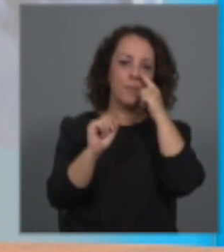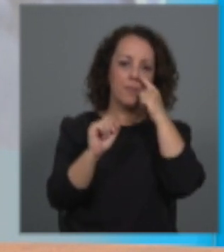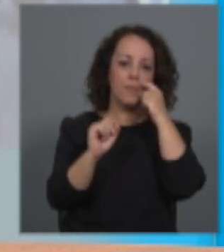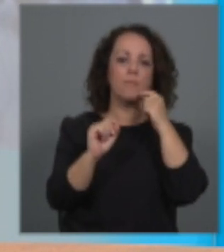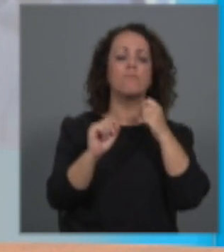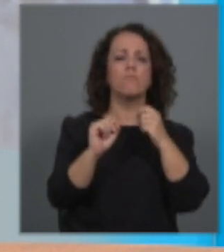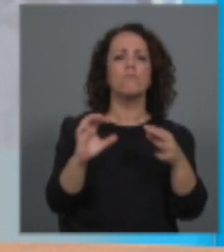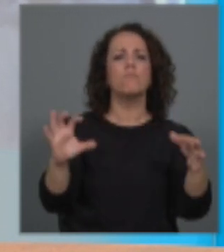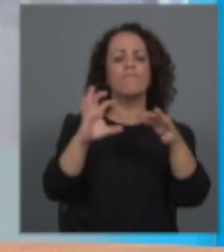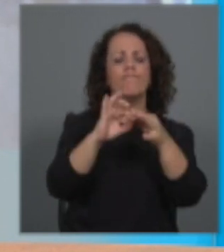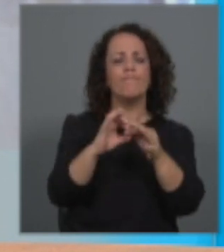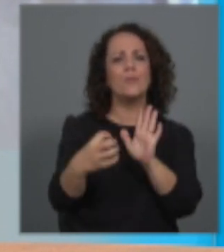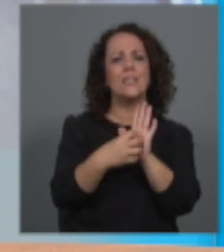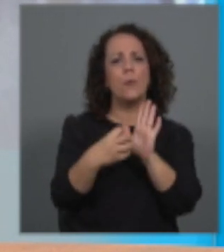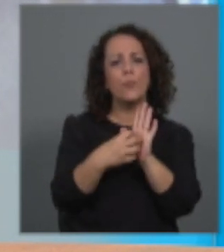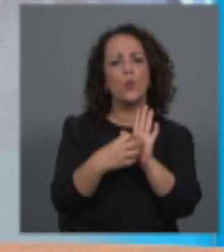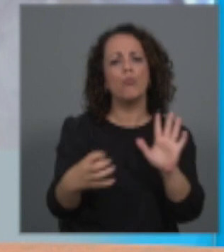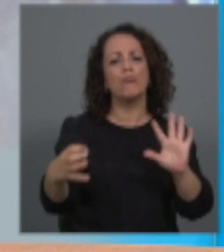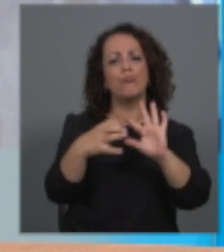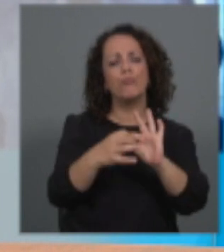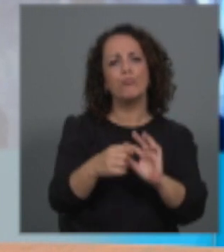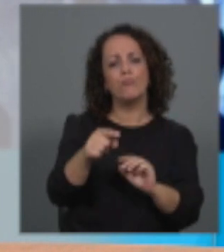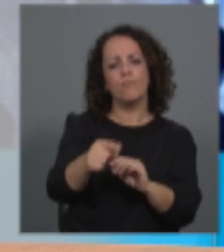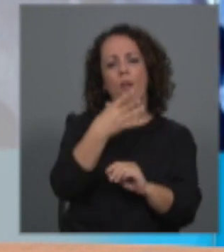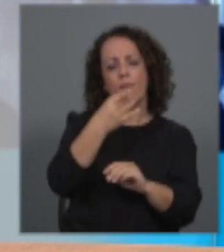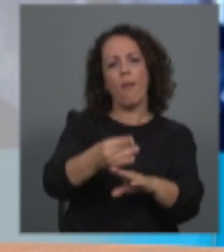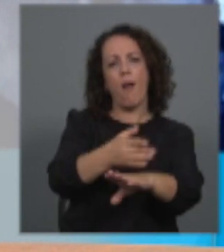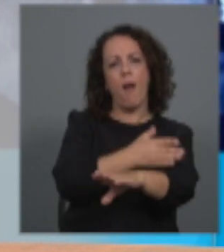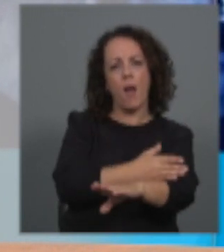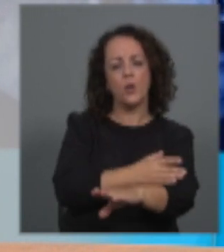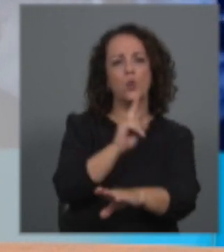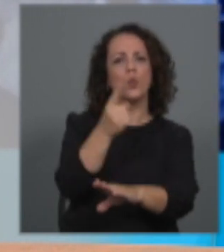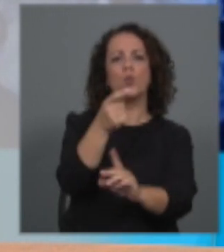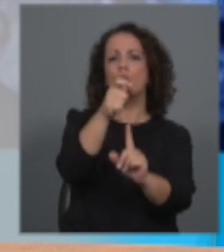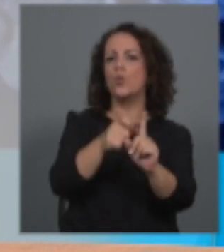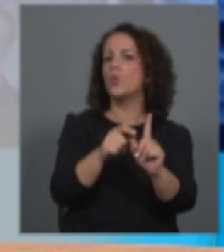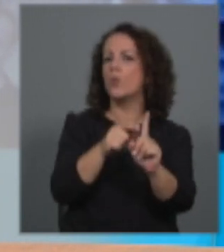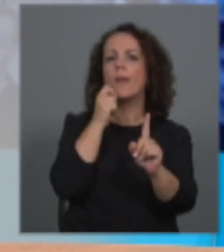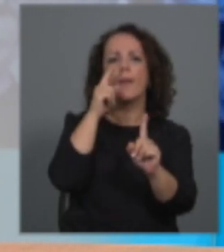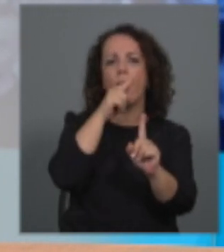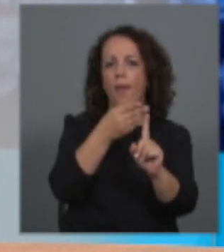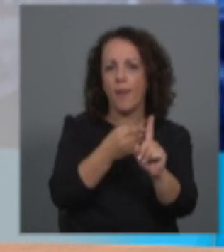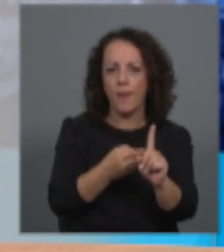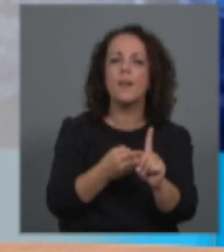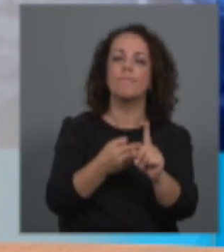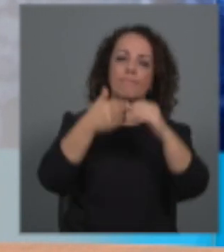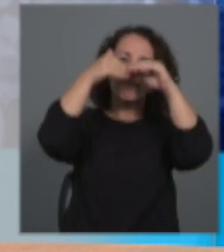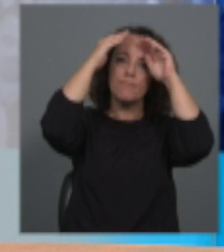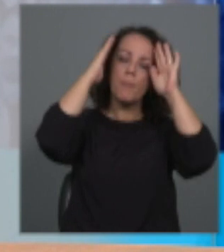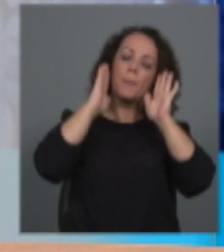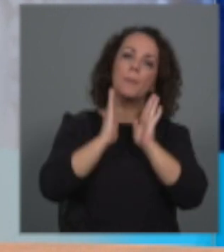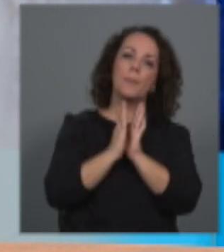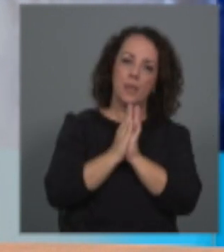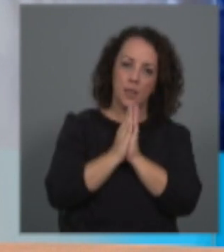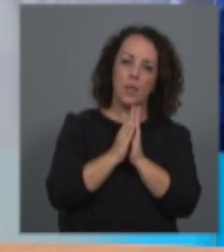Advento. Uma figura principal é Maria, ela que traz Jesus no